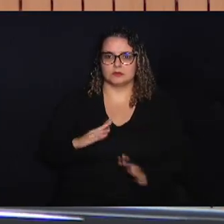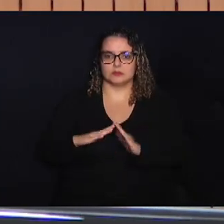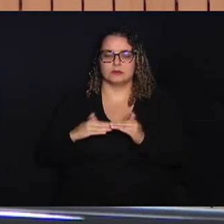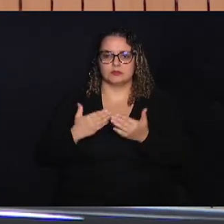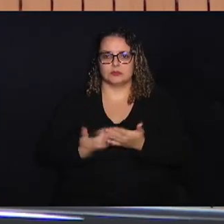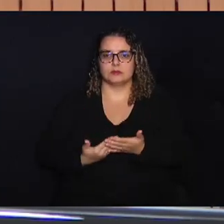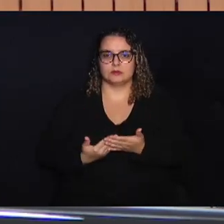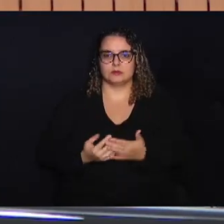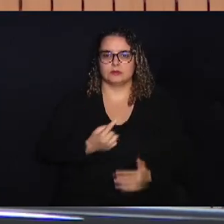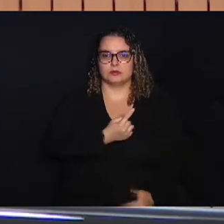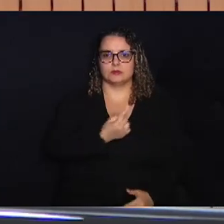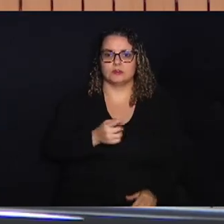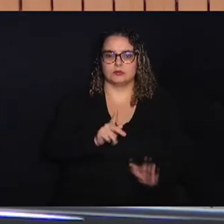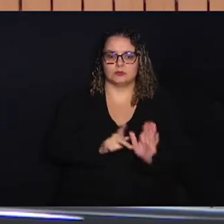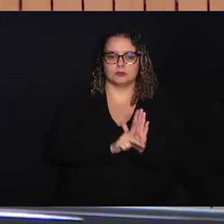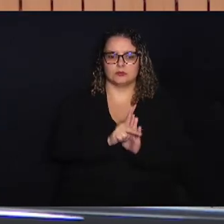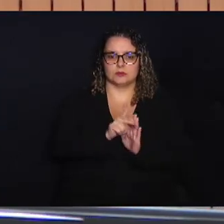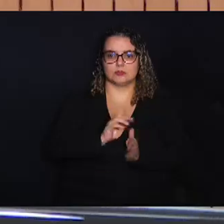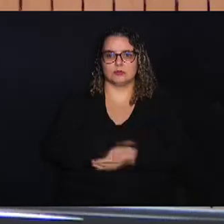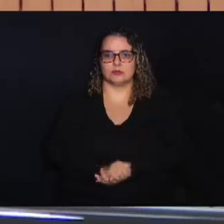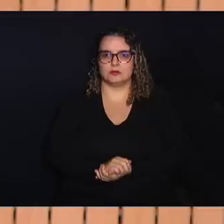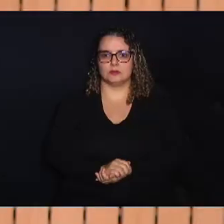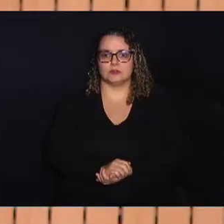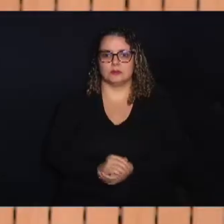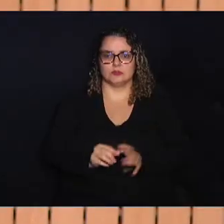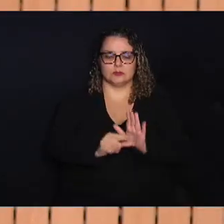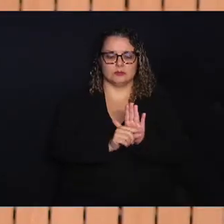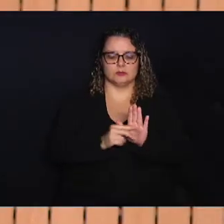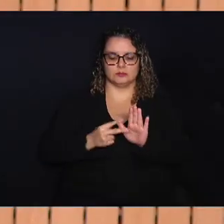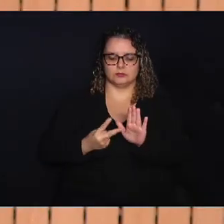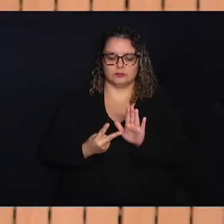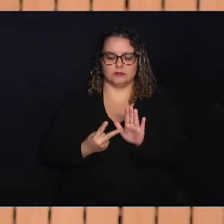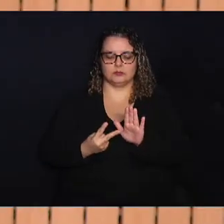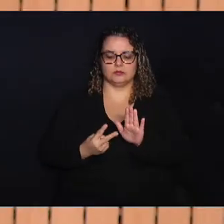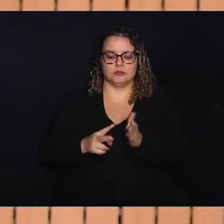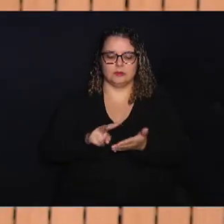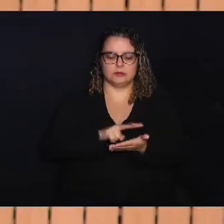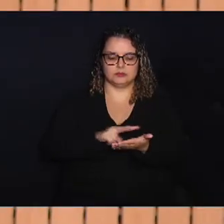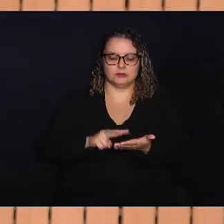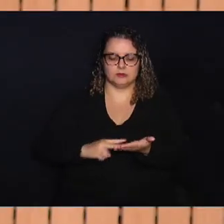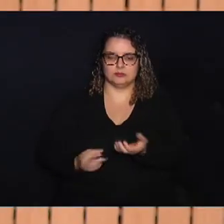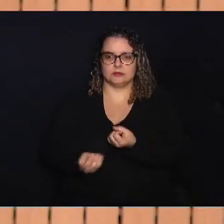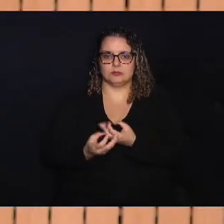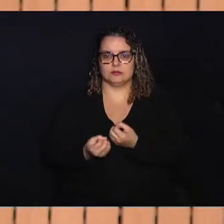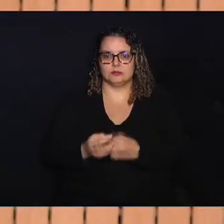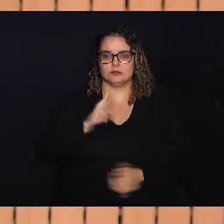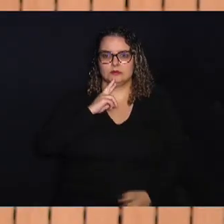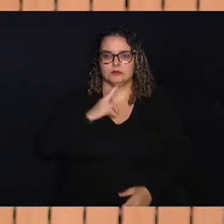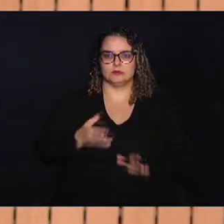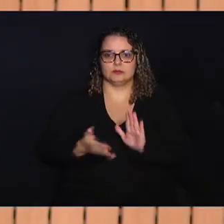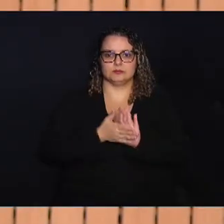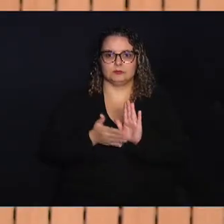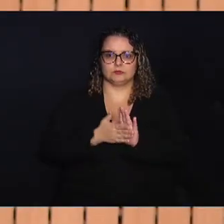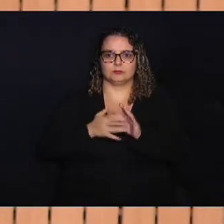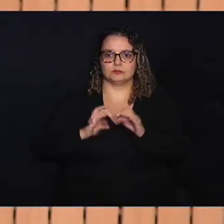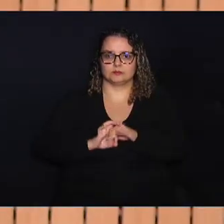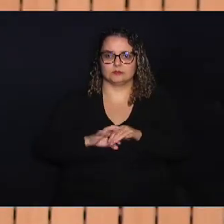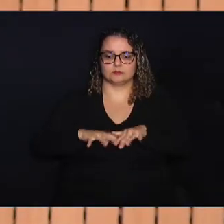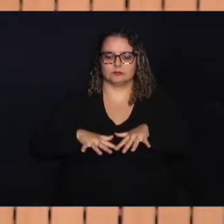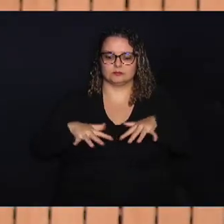requerimentos e 11 projetos. E tem 2, leitura de informações ou resposta às proposições submetidas